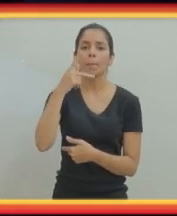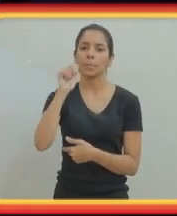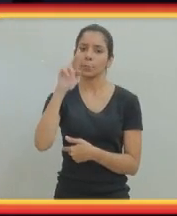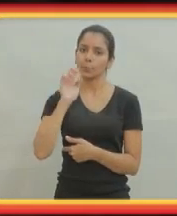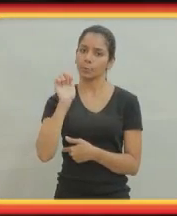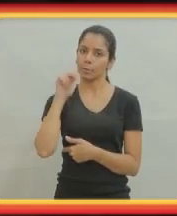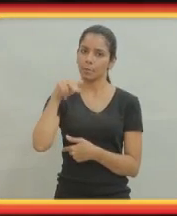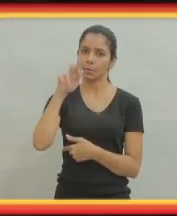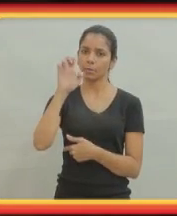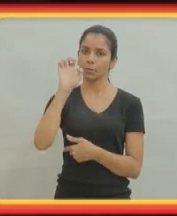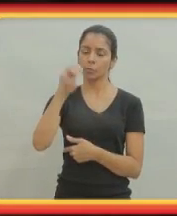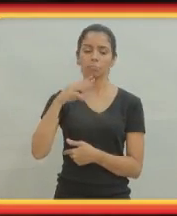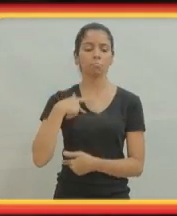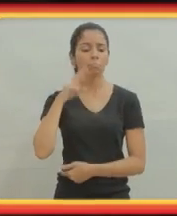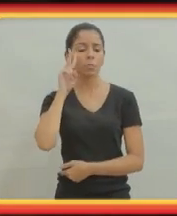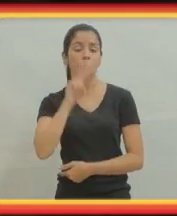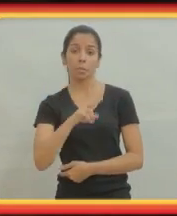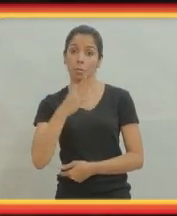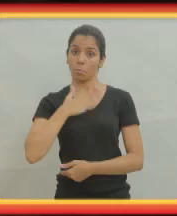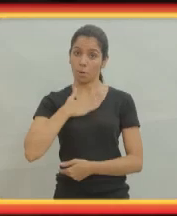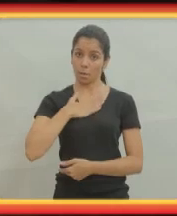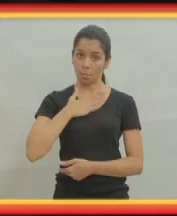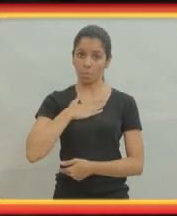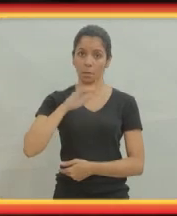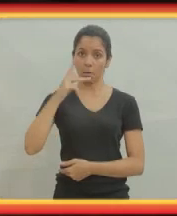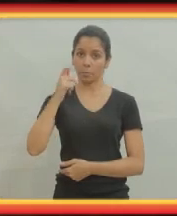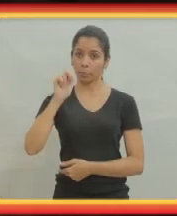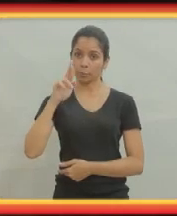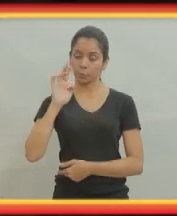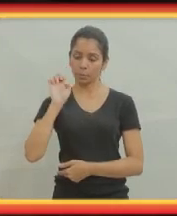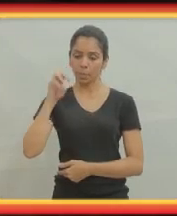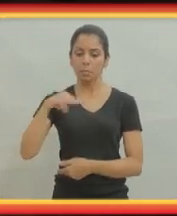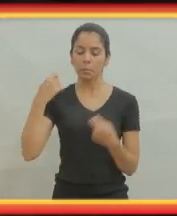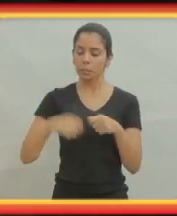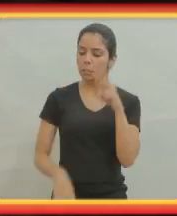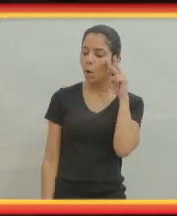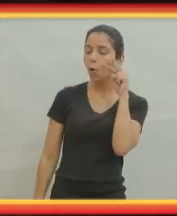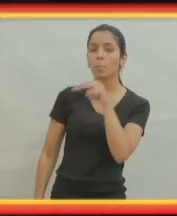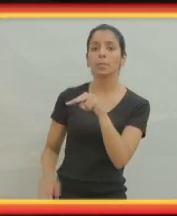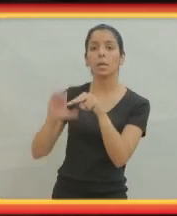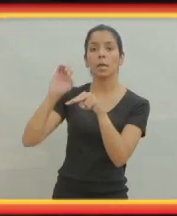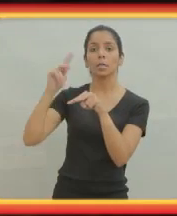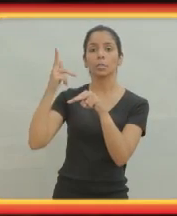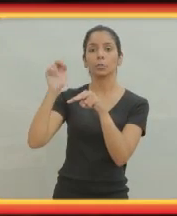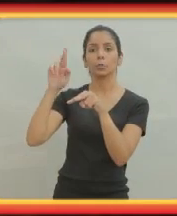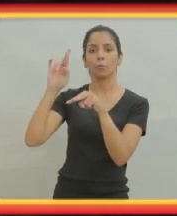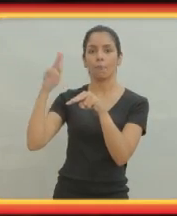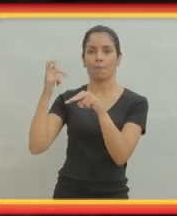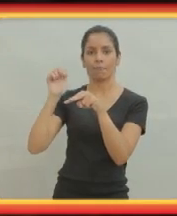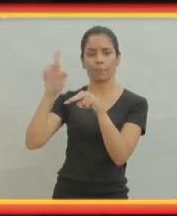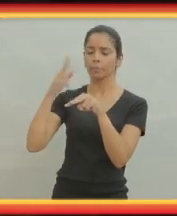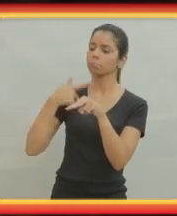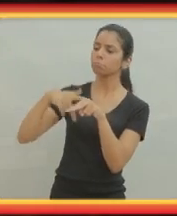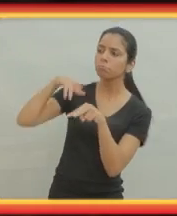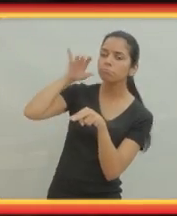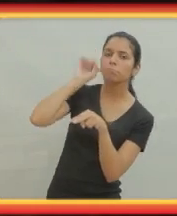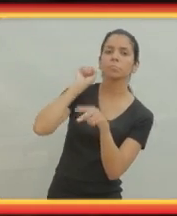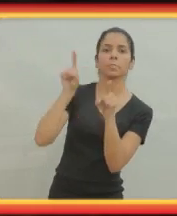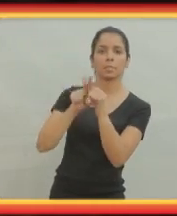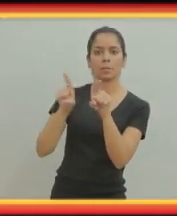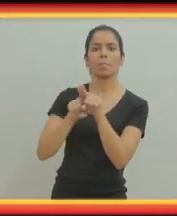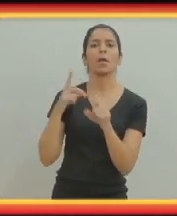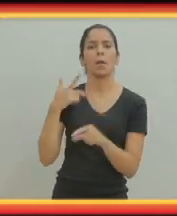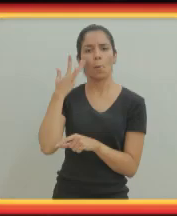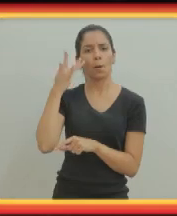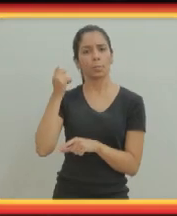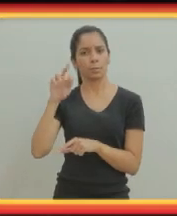a observar, porque no caso da minha personagem ela tem que observar muito o Christopher e escutar